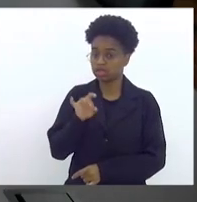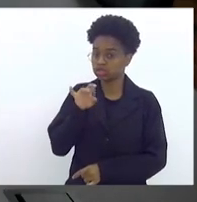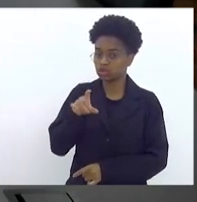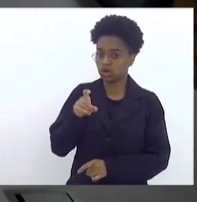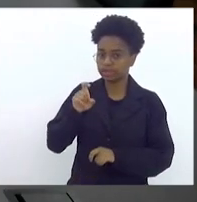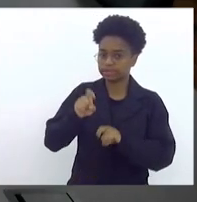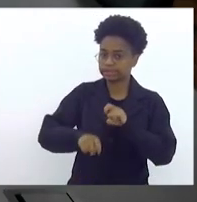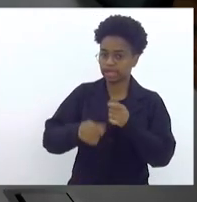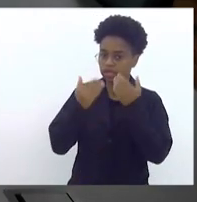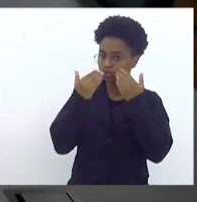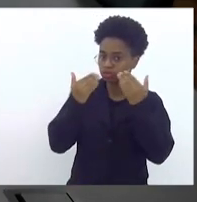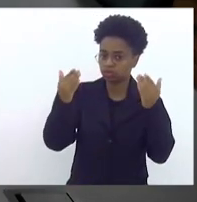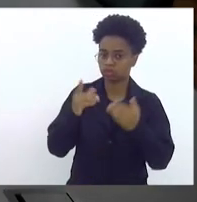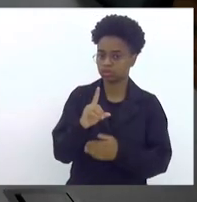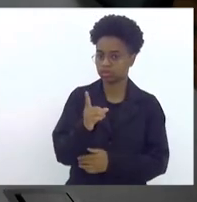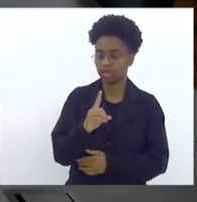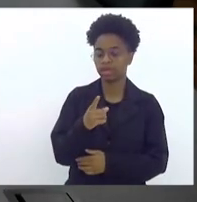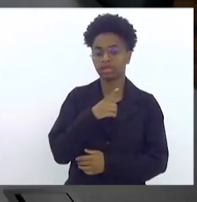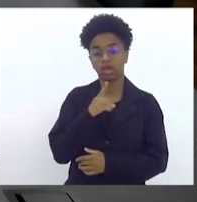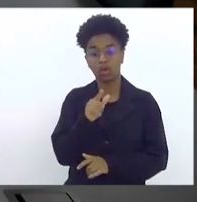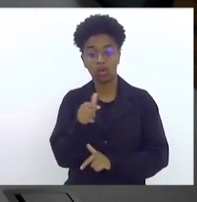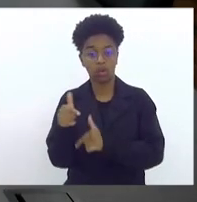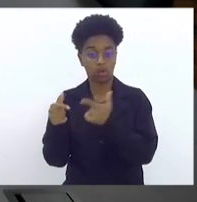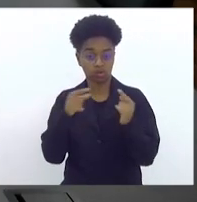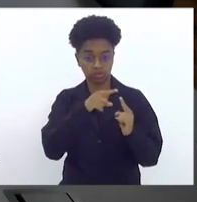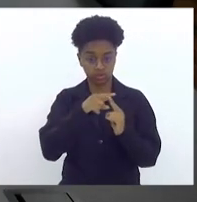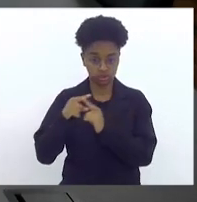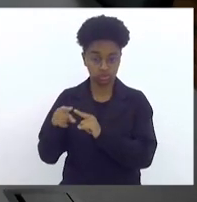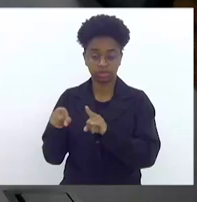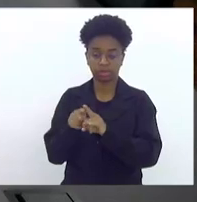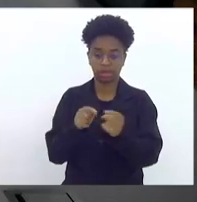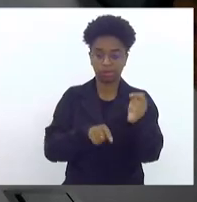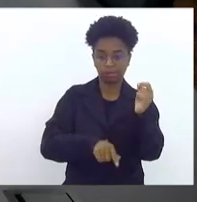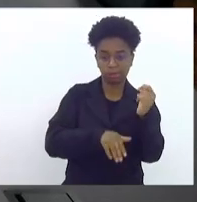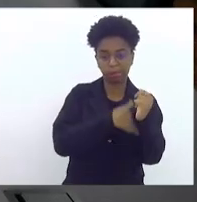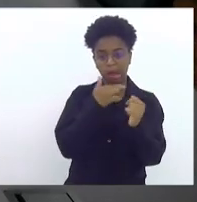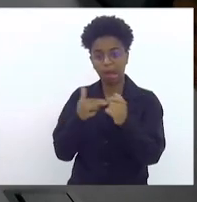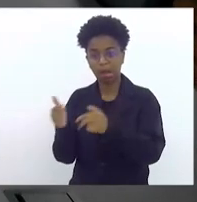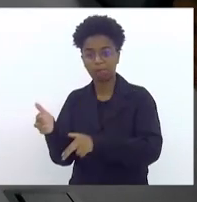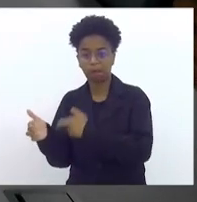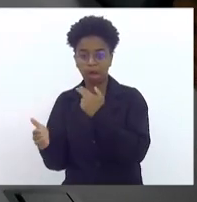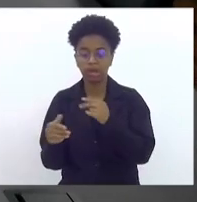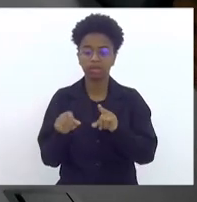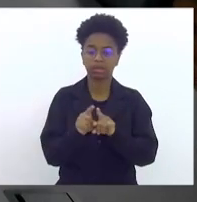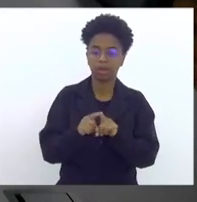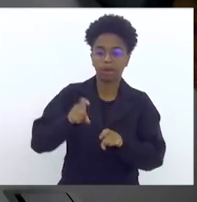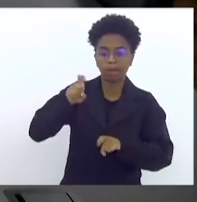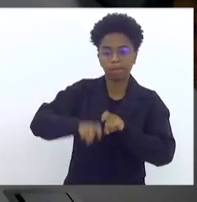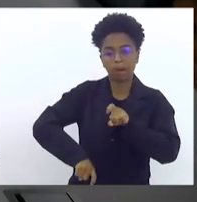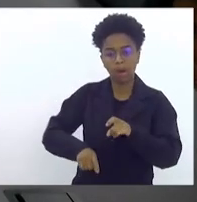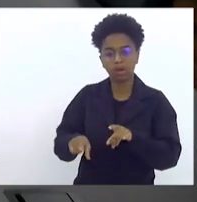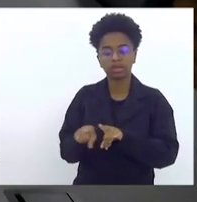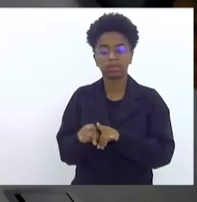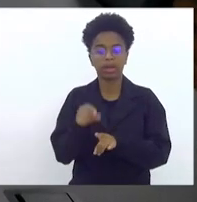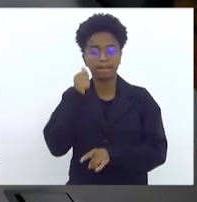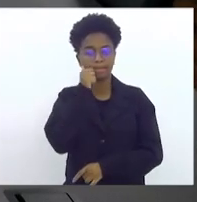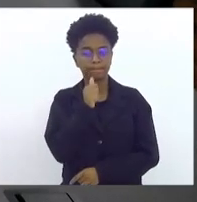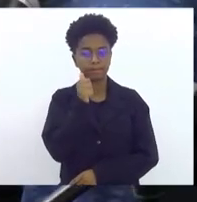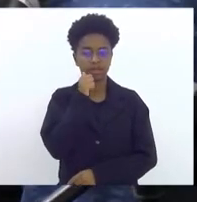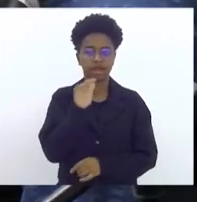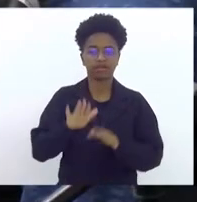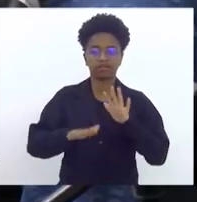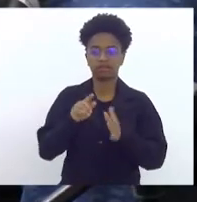um Outros Atos de mutilação atos sexuais a menina sendo obrigada